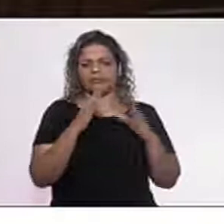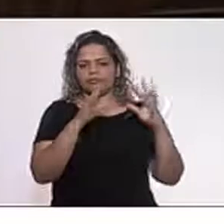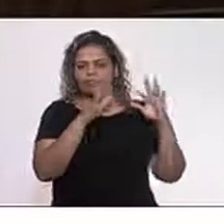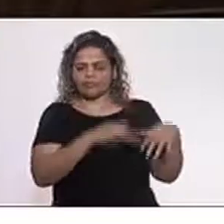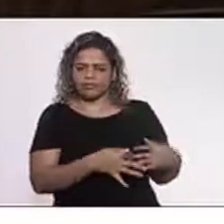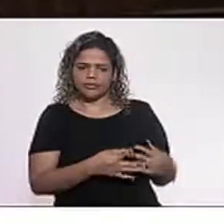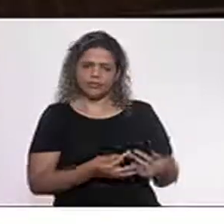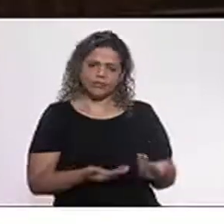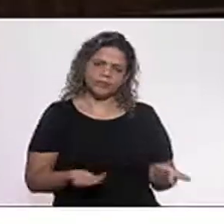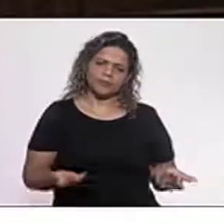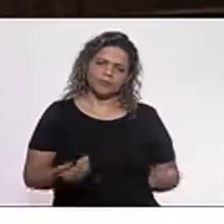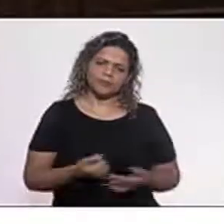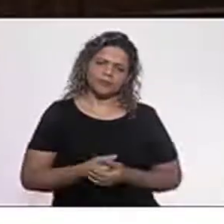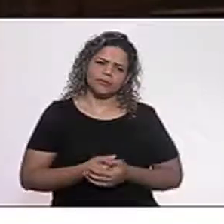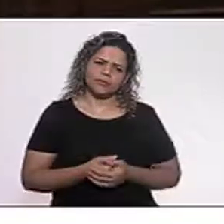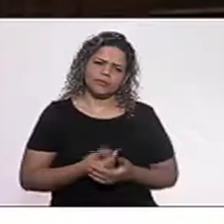enfim,